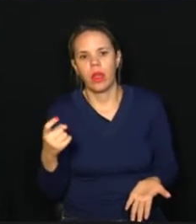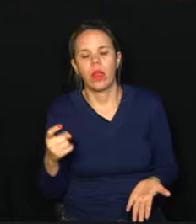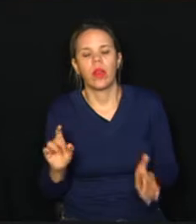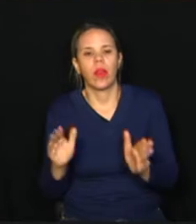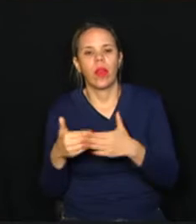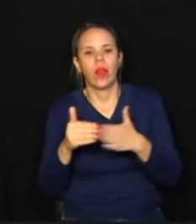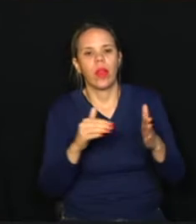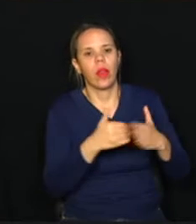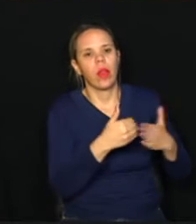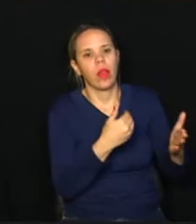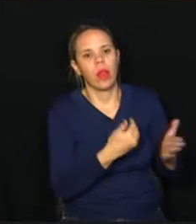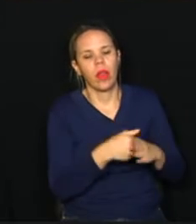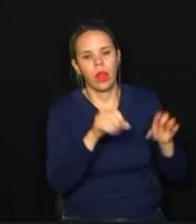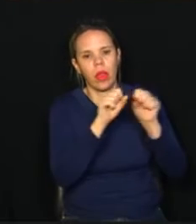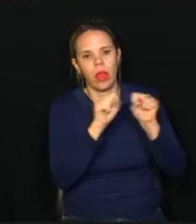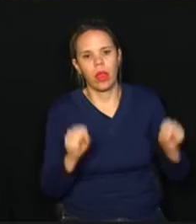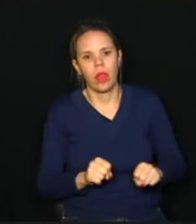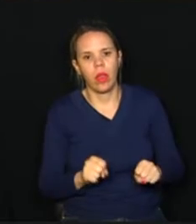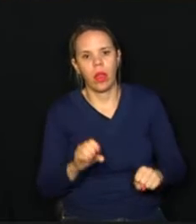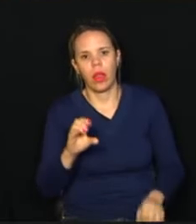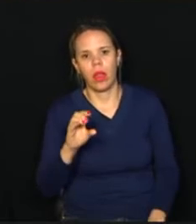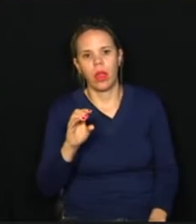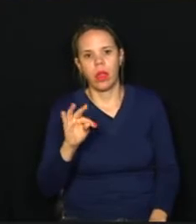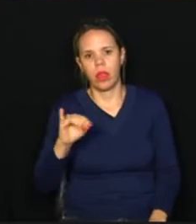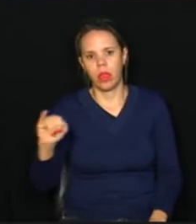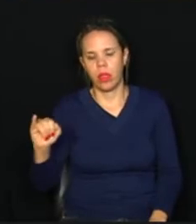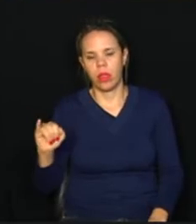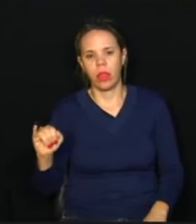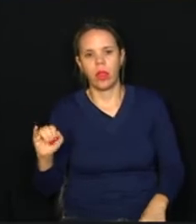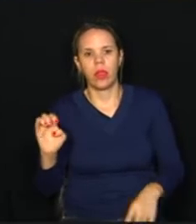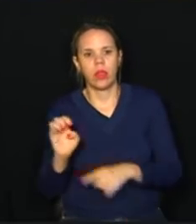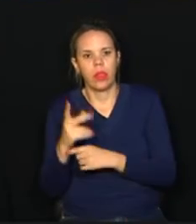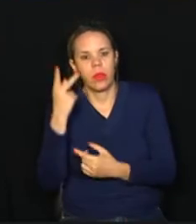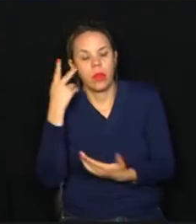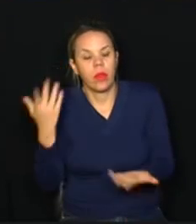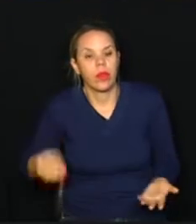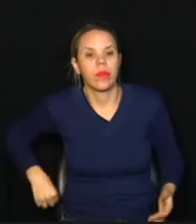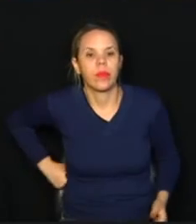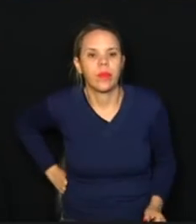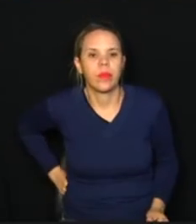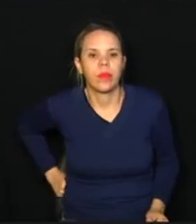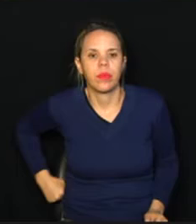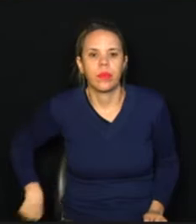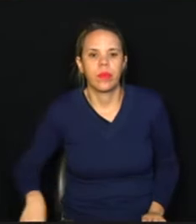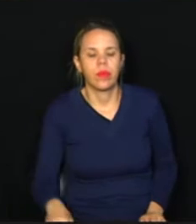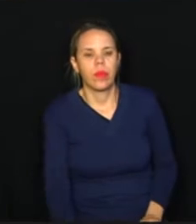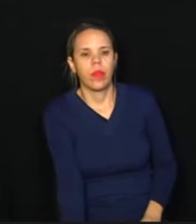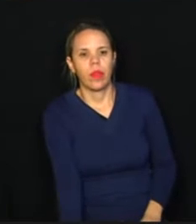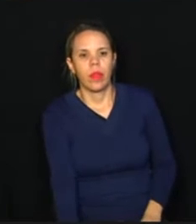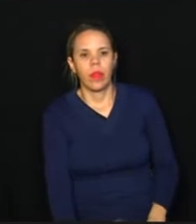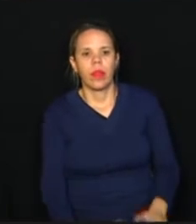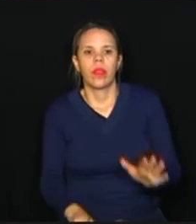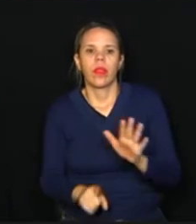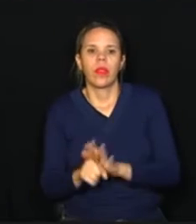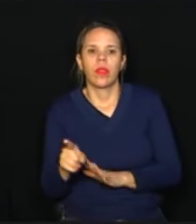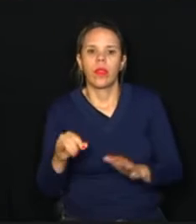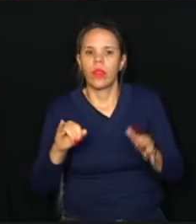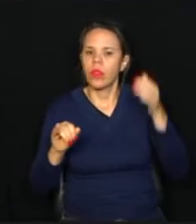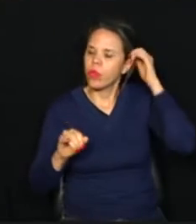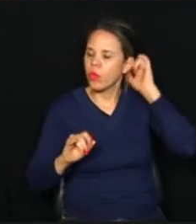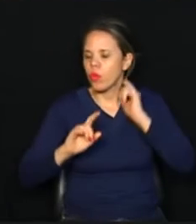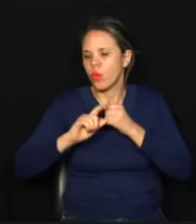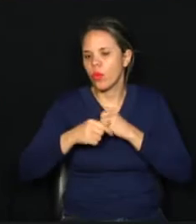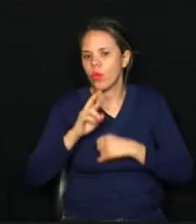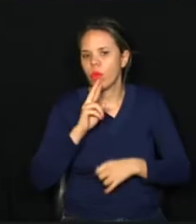desmonte do sistema de CTI e ensino do Estado de São Paulo? A Roseli Torres faz essa pergunta, talvez o Feijão possa comentar